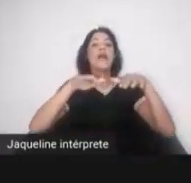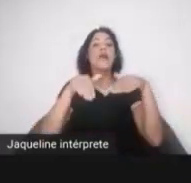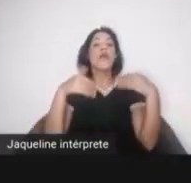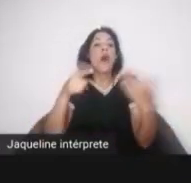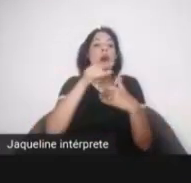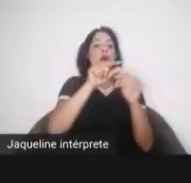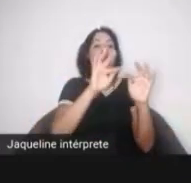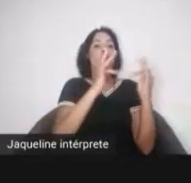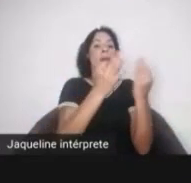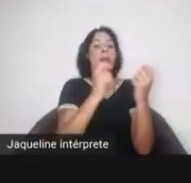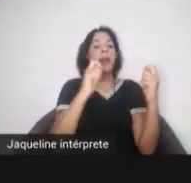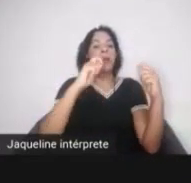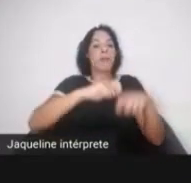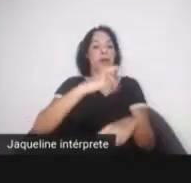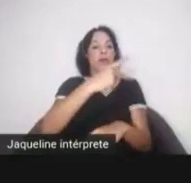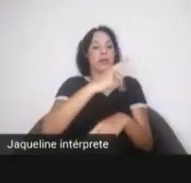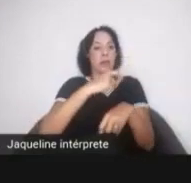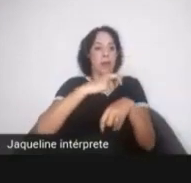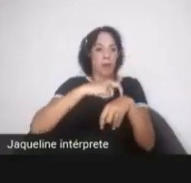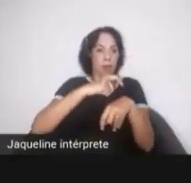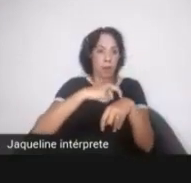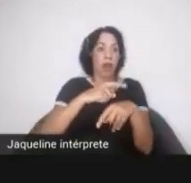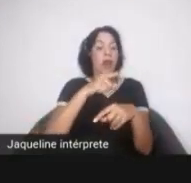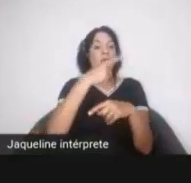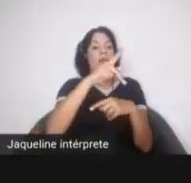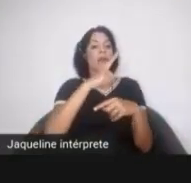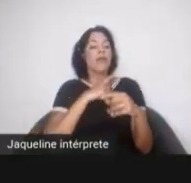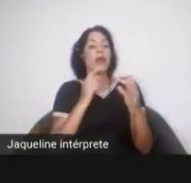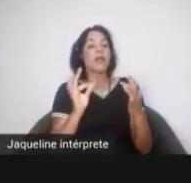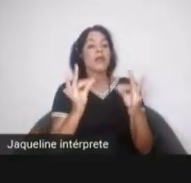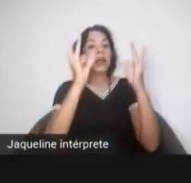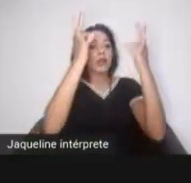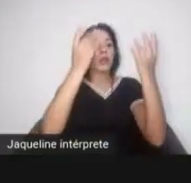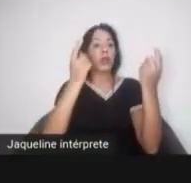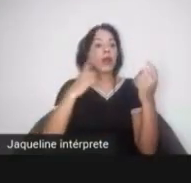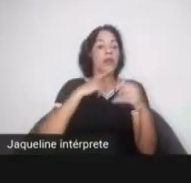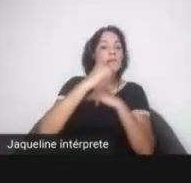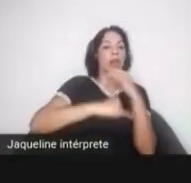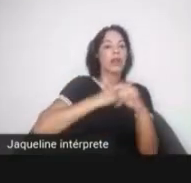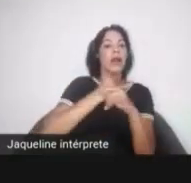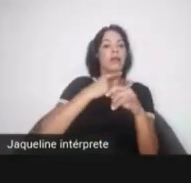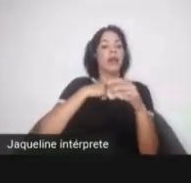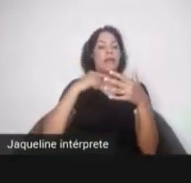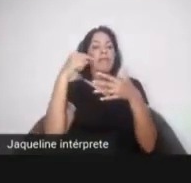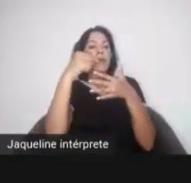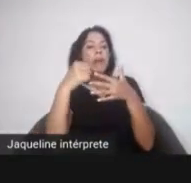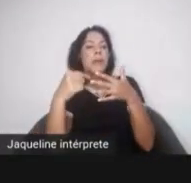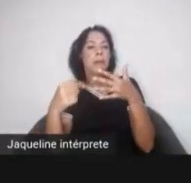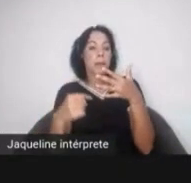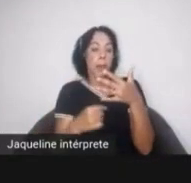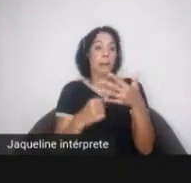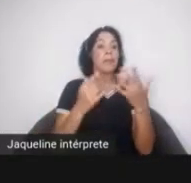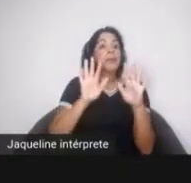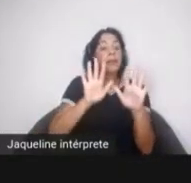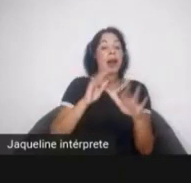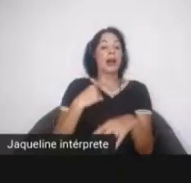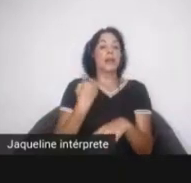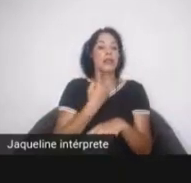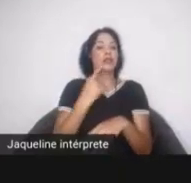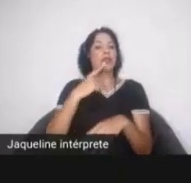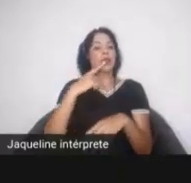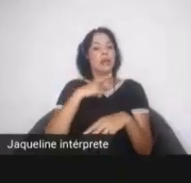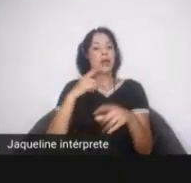família tenha naquele momento, com os recursos de alta tecnologia. Mas nós temos os recursos